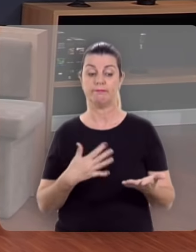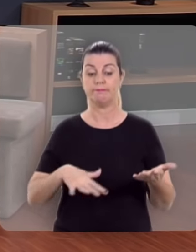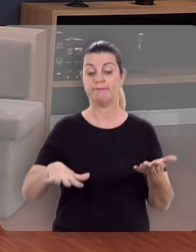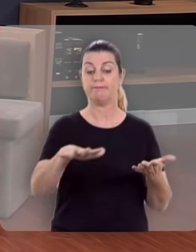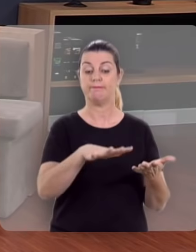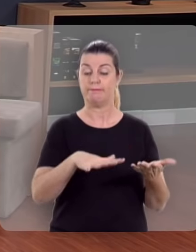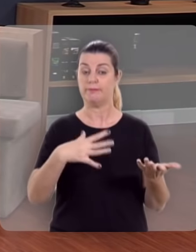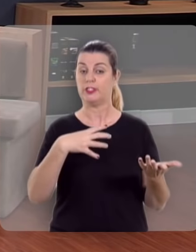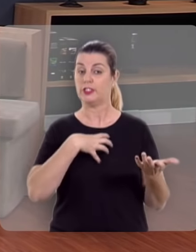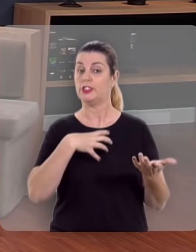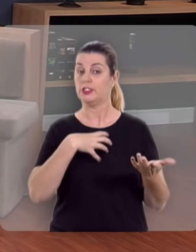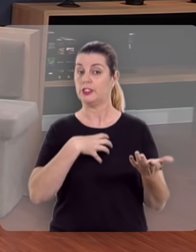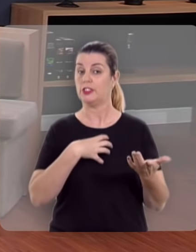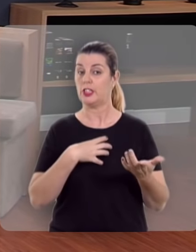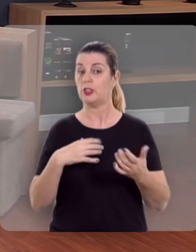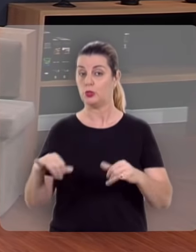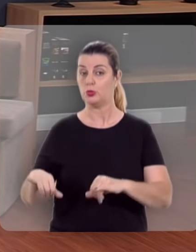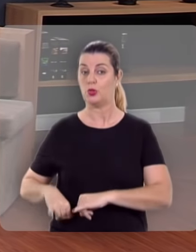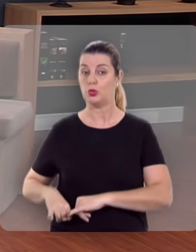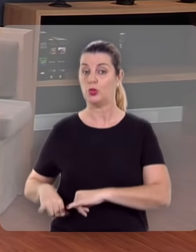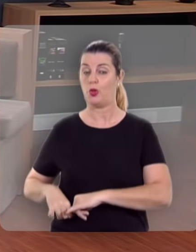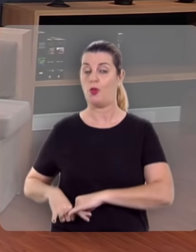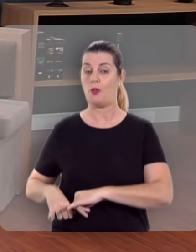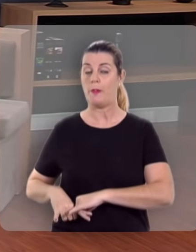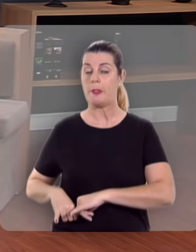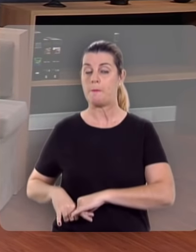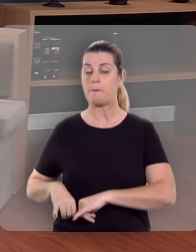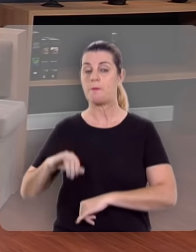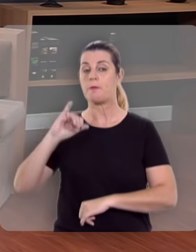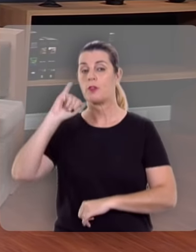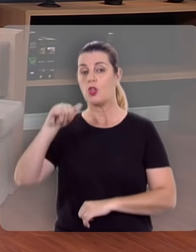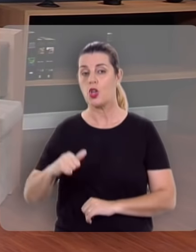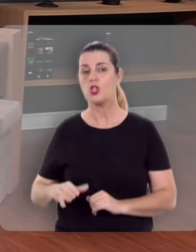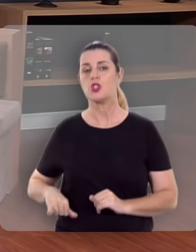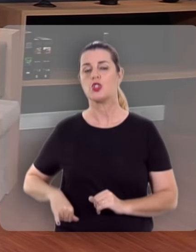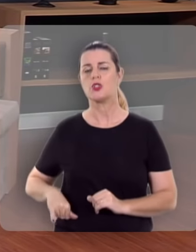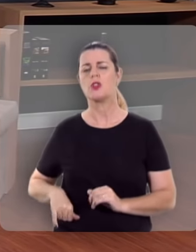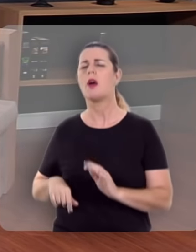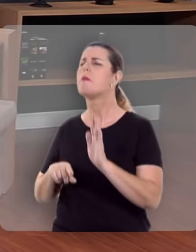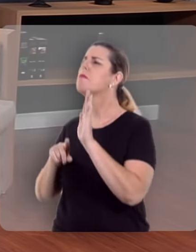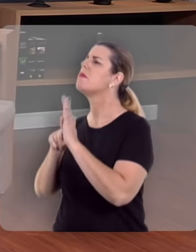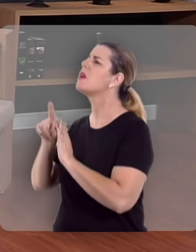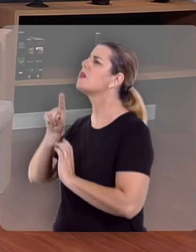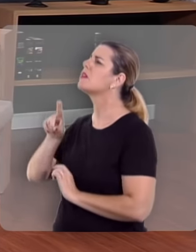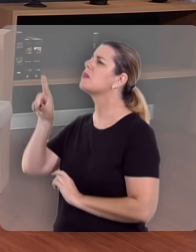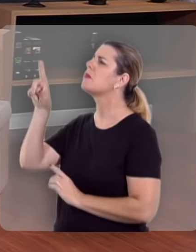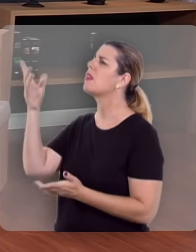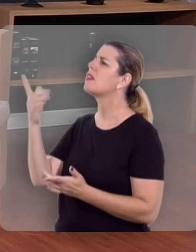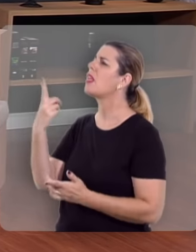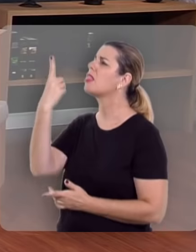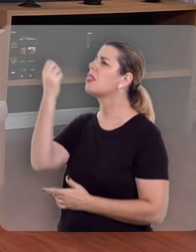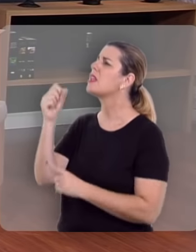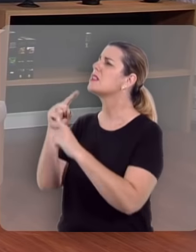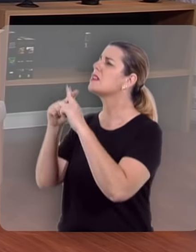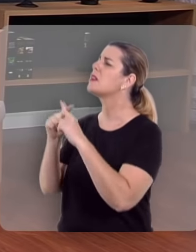amigos, em vez de serem consoladores, tornam-se acusadores molestos.